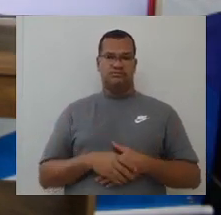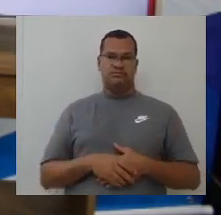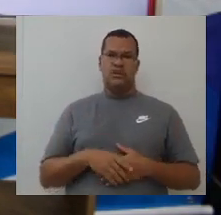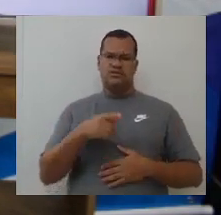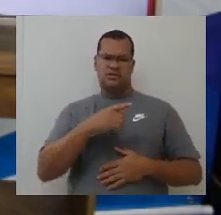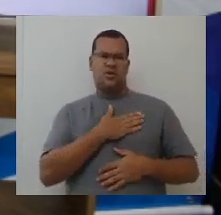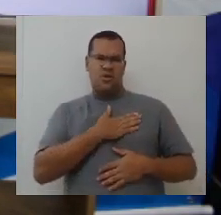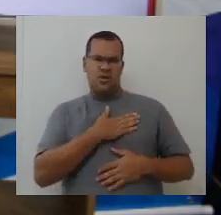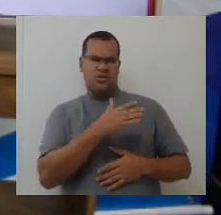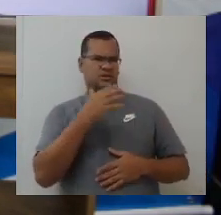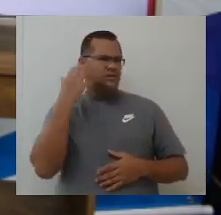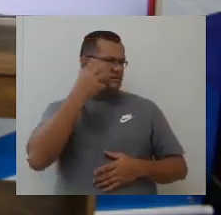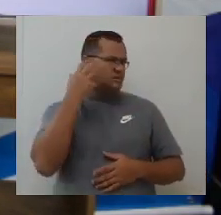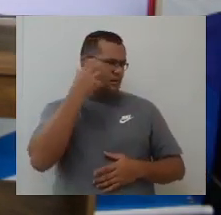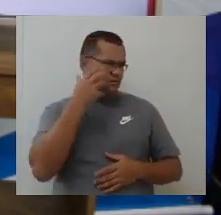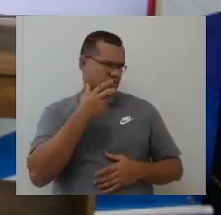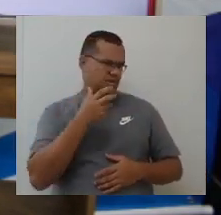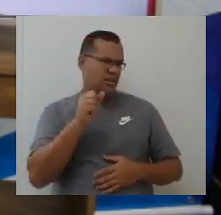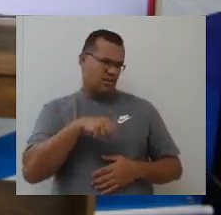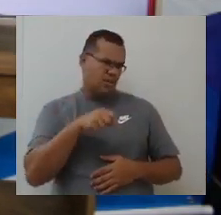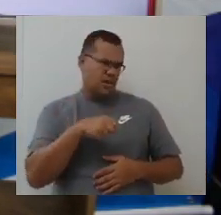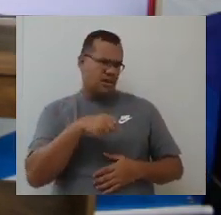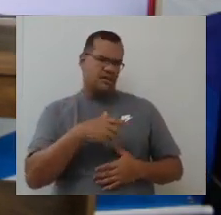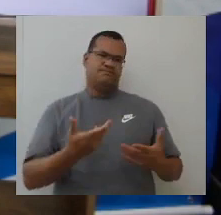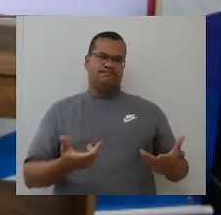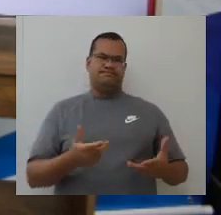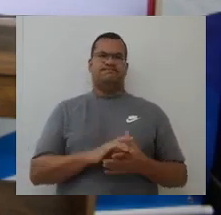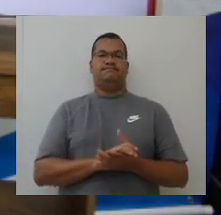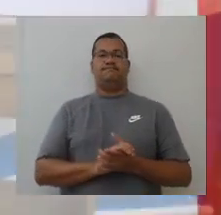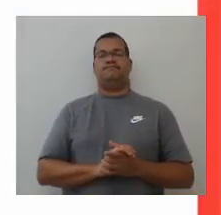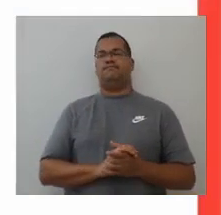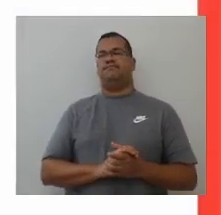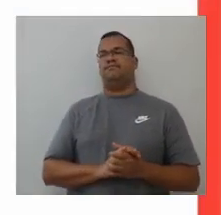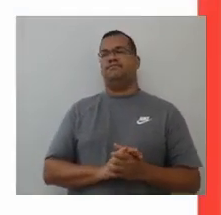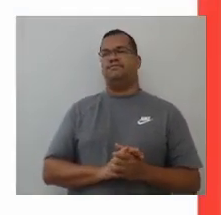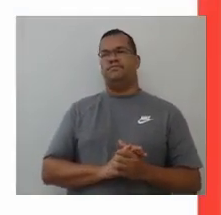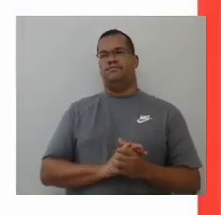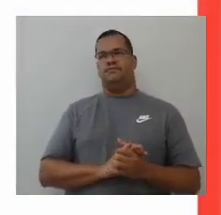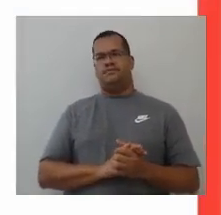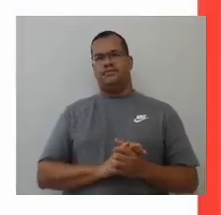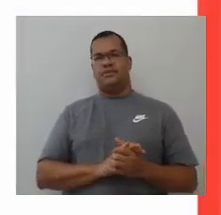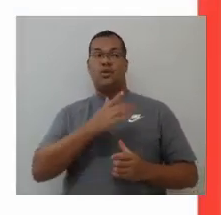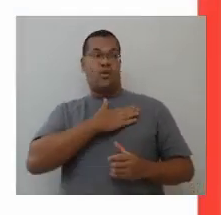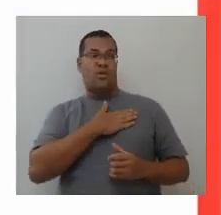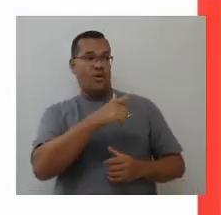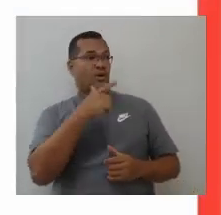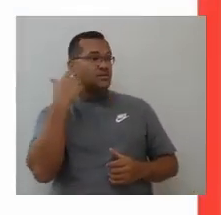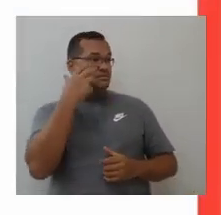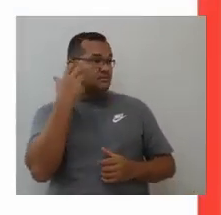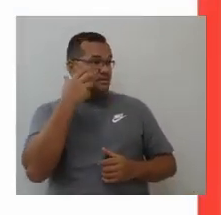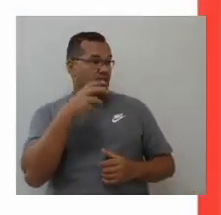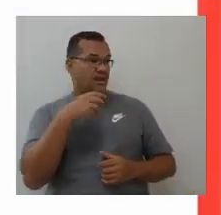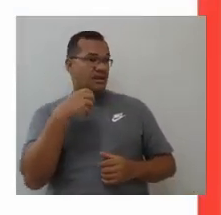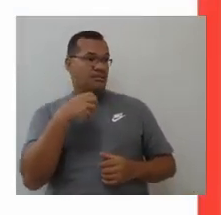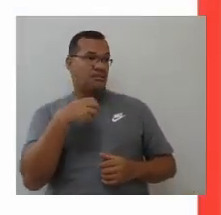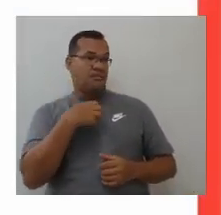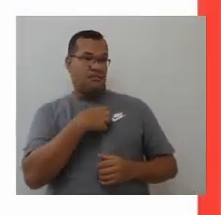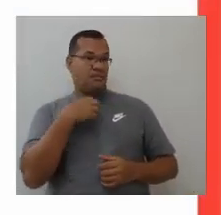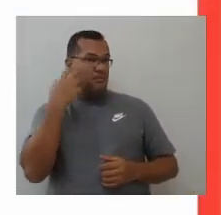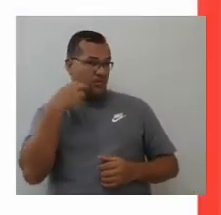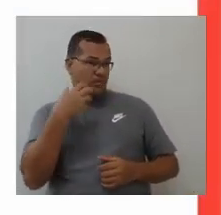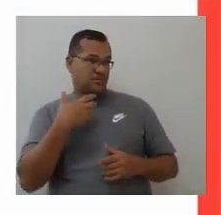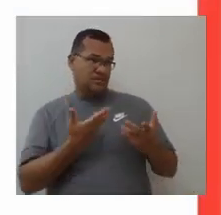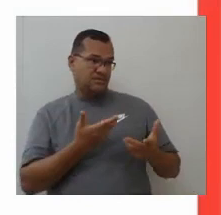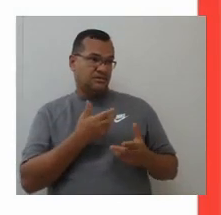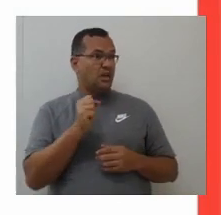Tá, esse não é aí vai ser então a question tag. Então, ó, you like to listen to music, oração, don't you,